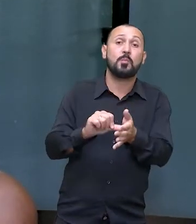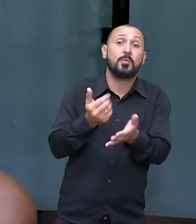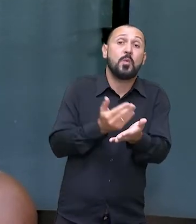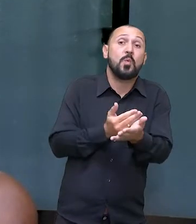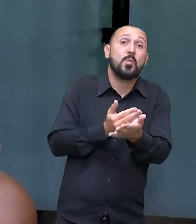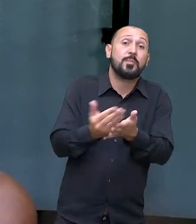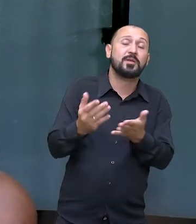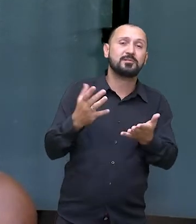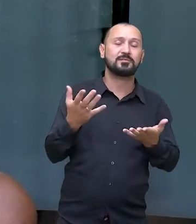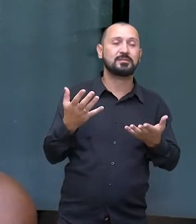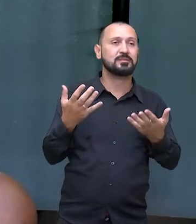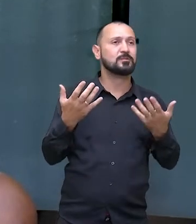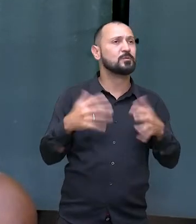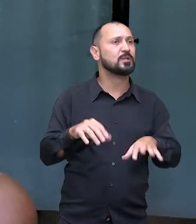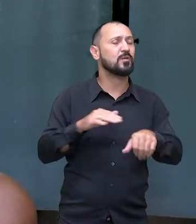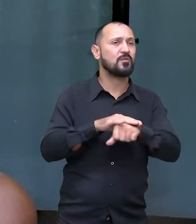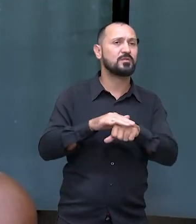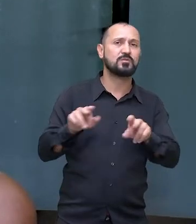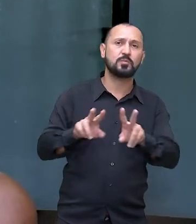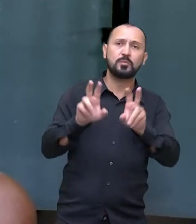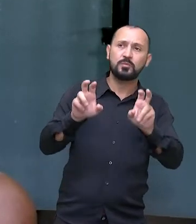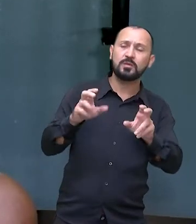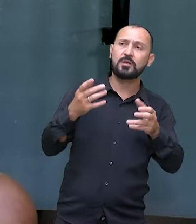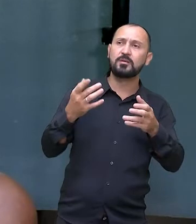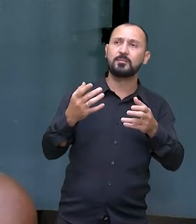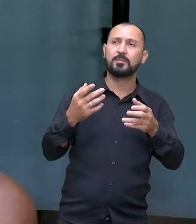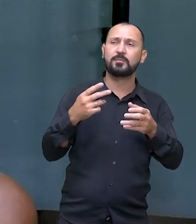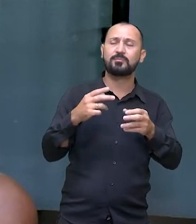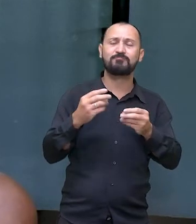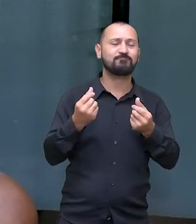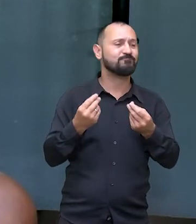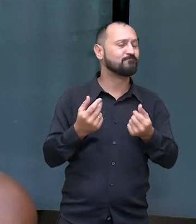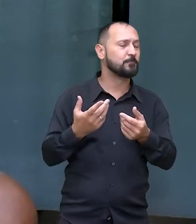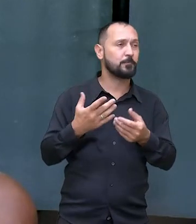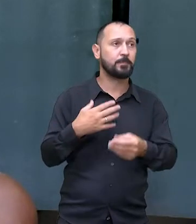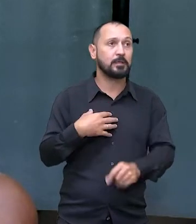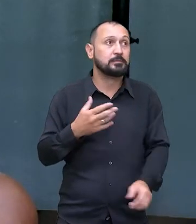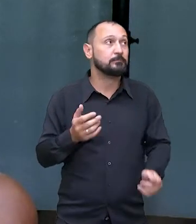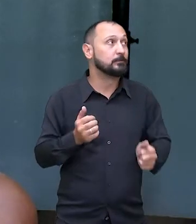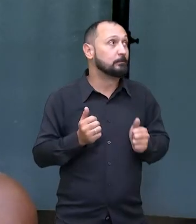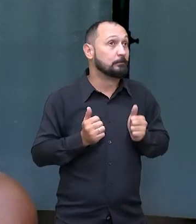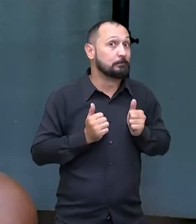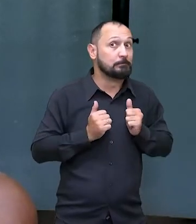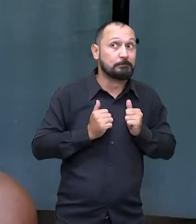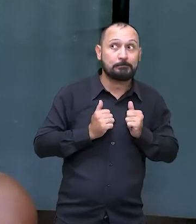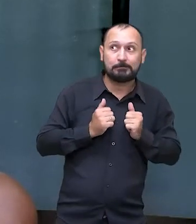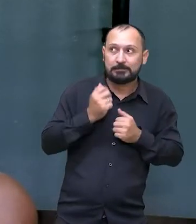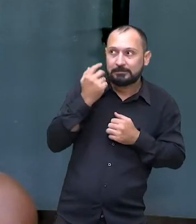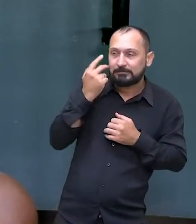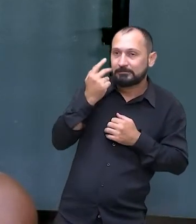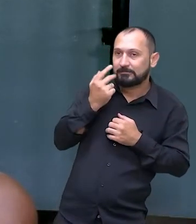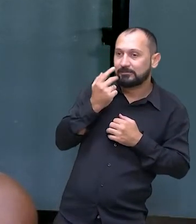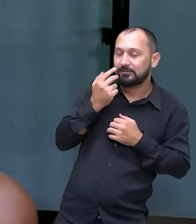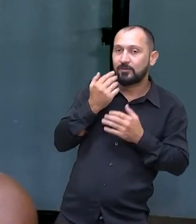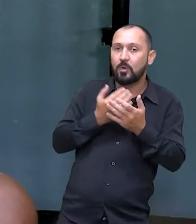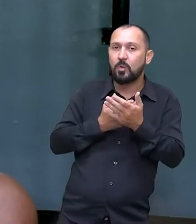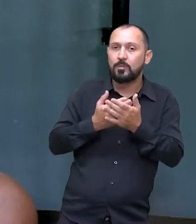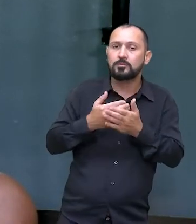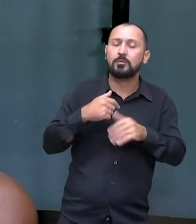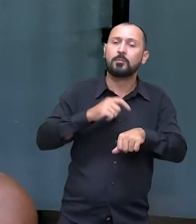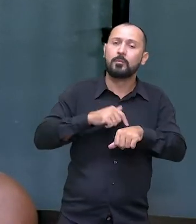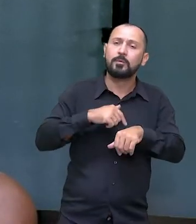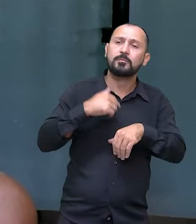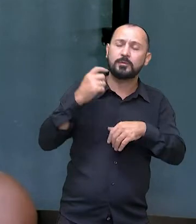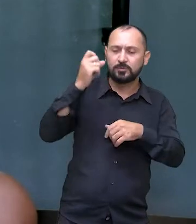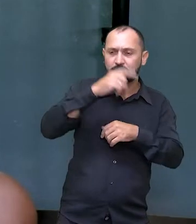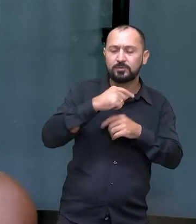gente, de primeira instância, a gente não queria falar sobre, a gente não queria comentar. A gente ficou meio retraída, sim. Foi aí que começou